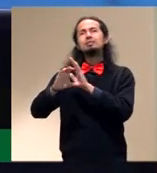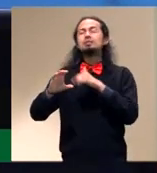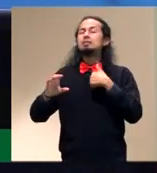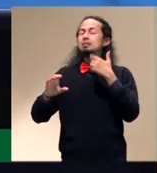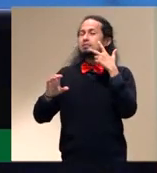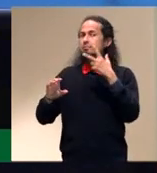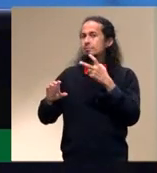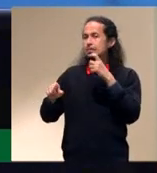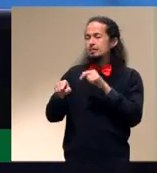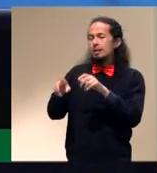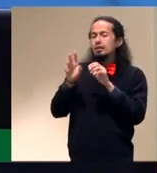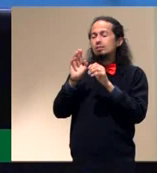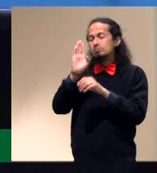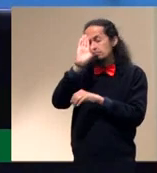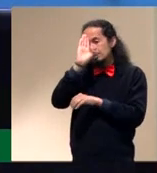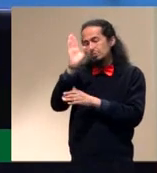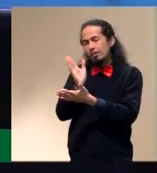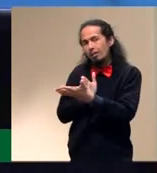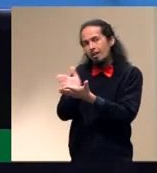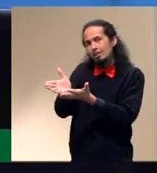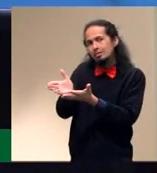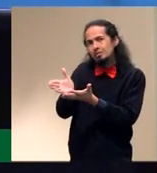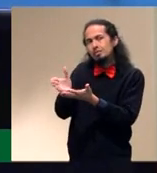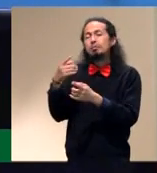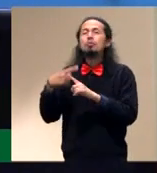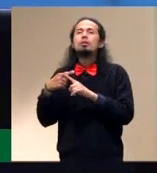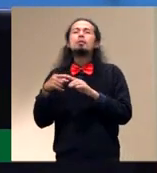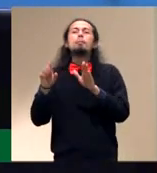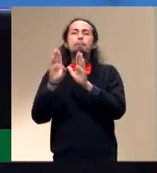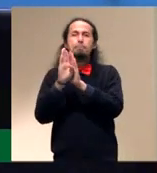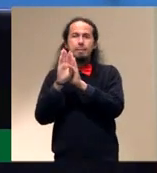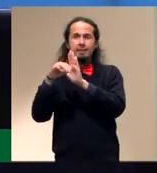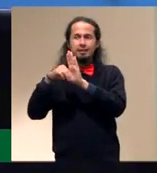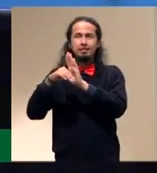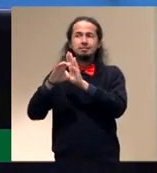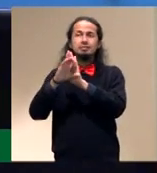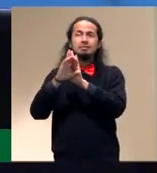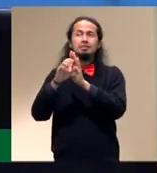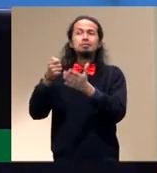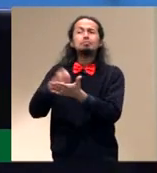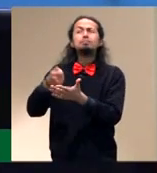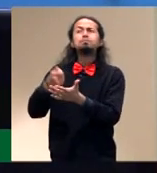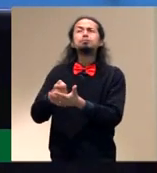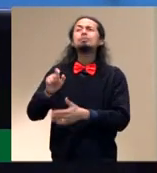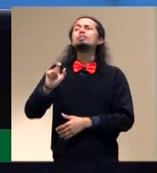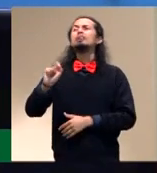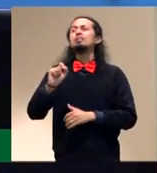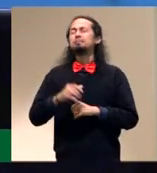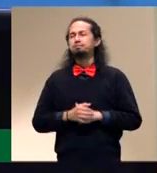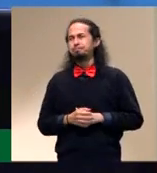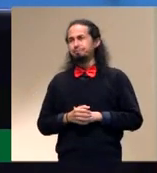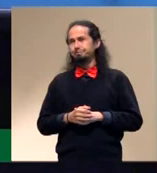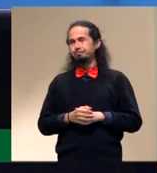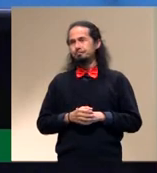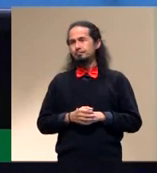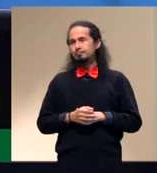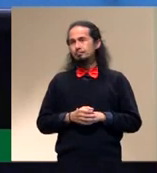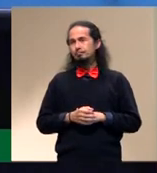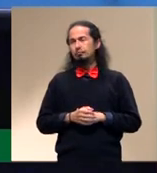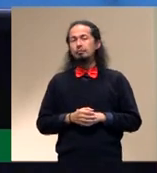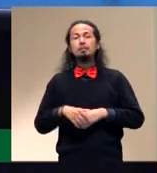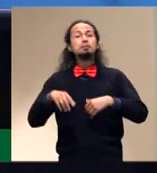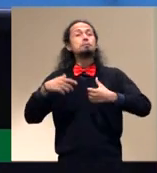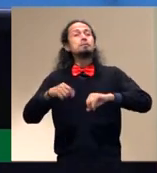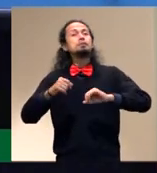central. O que veio imposto na BNCC? O que veio previamente definido? É preciso construir uma